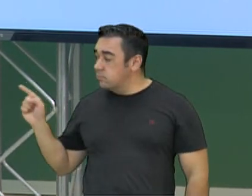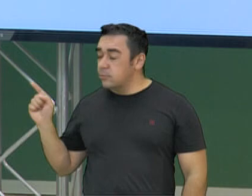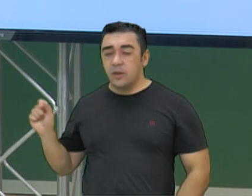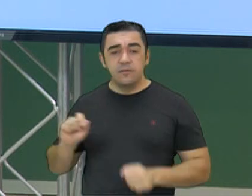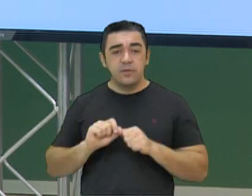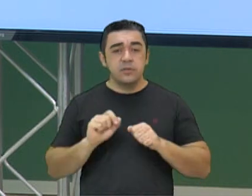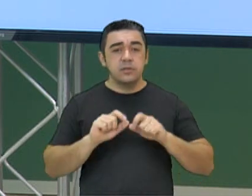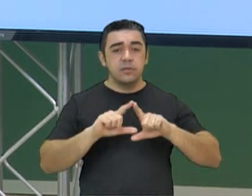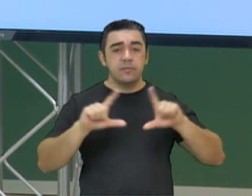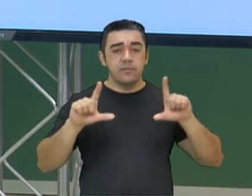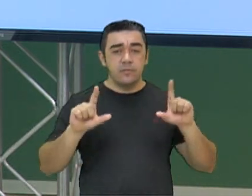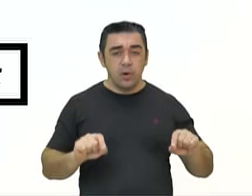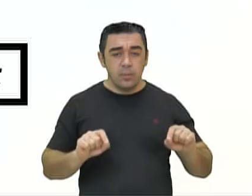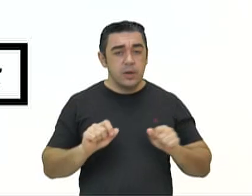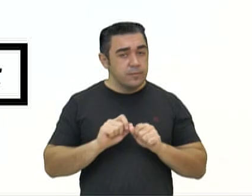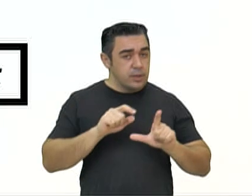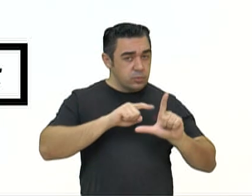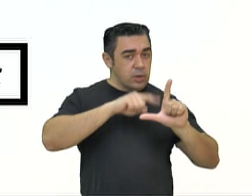equacionar um gráfico, né?